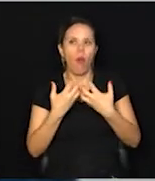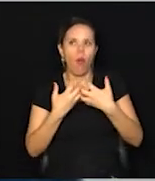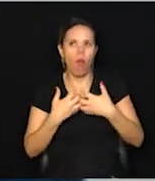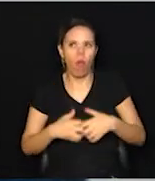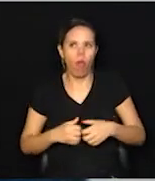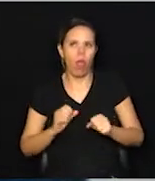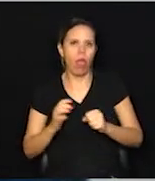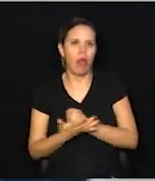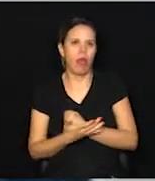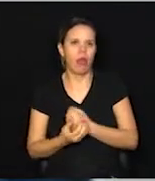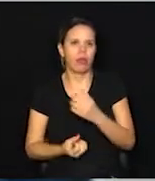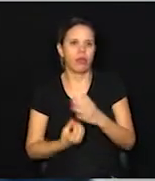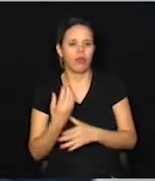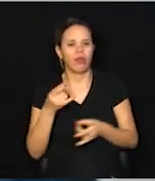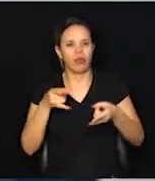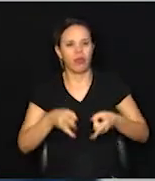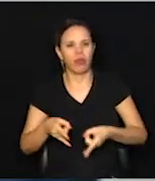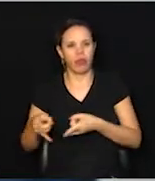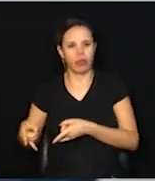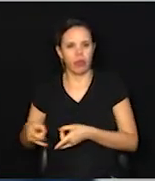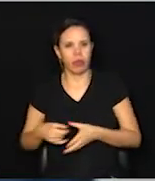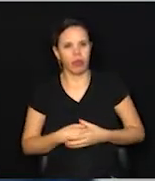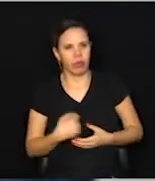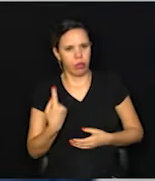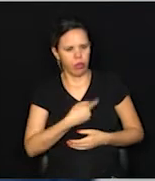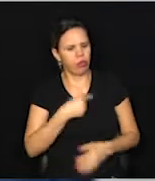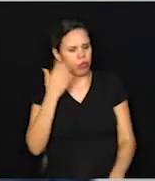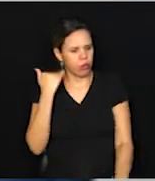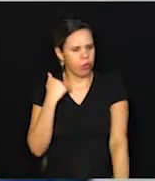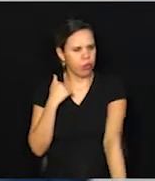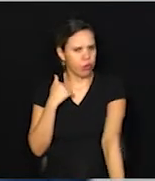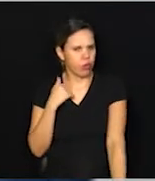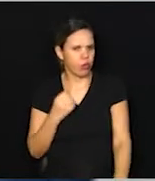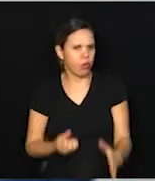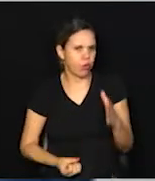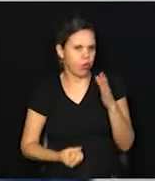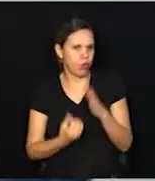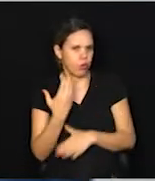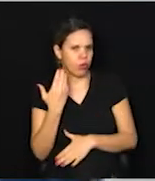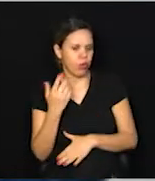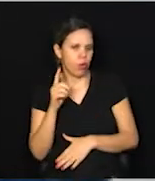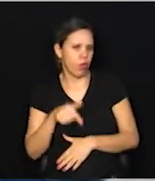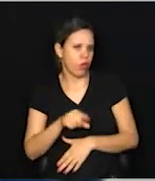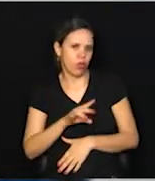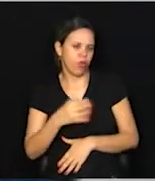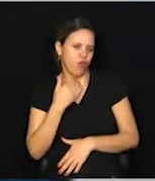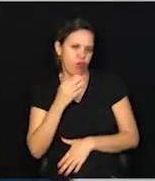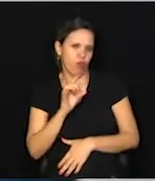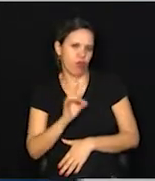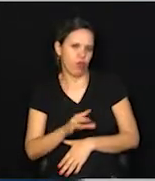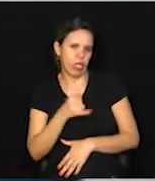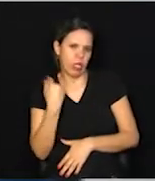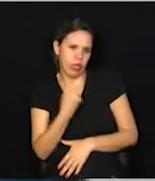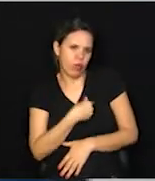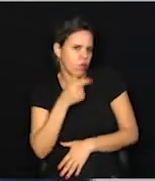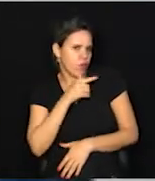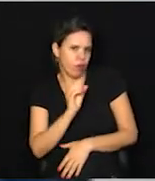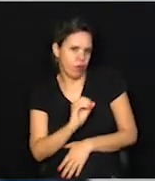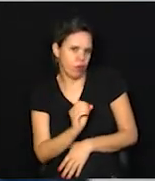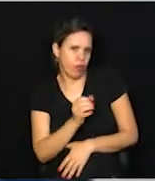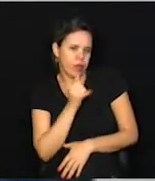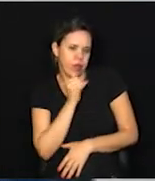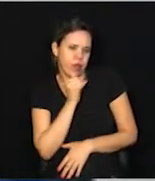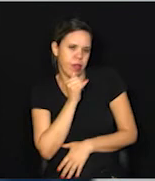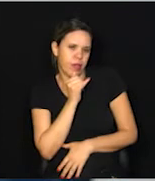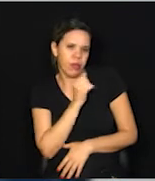leito e paralelamente, a gente sabe que a criação de leito por si só não é suficiente. Se a gente não conseguir ou